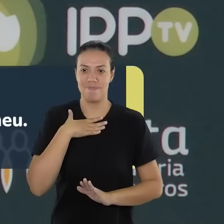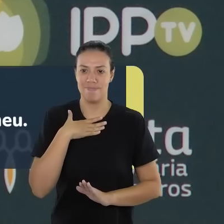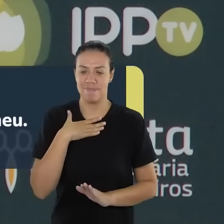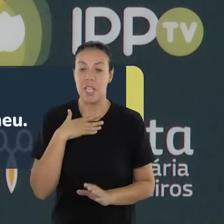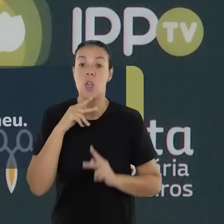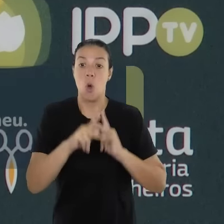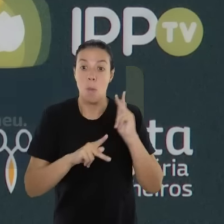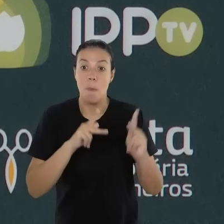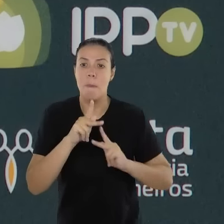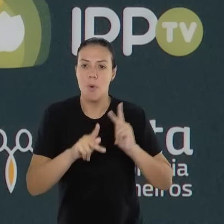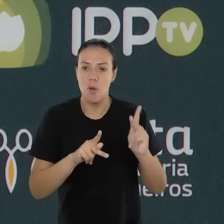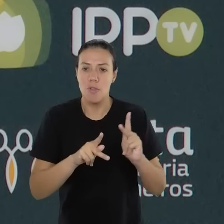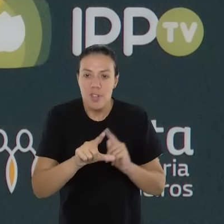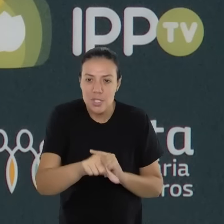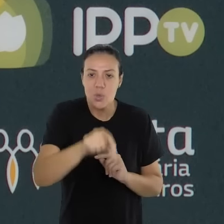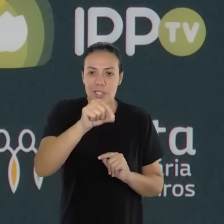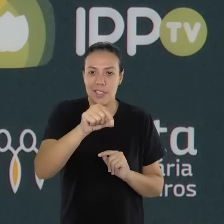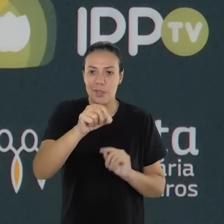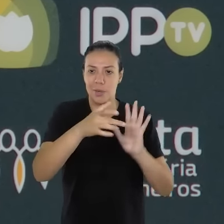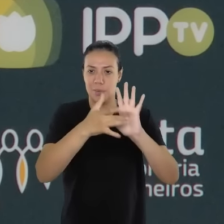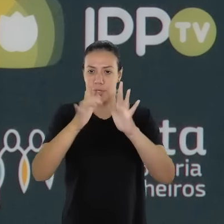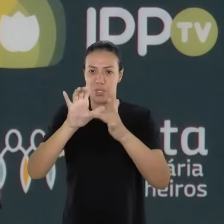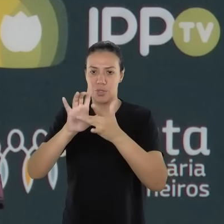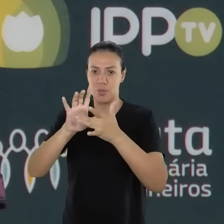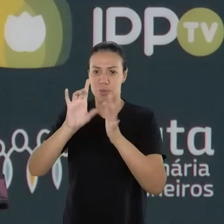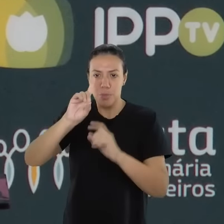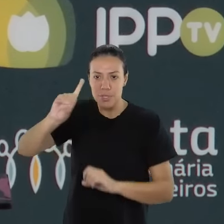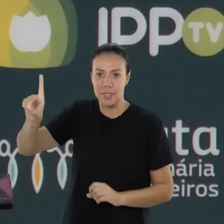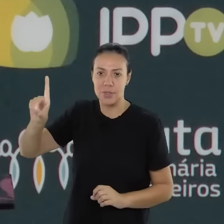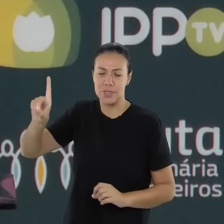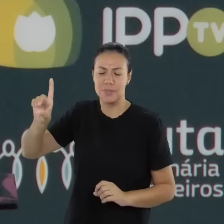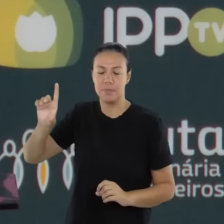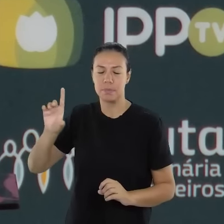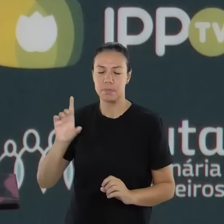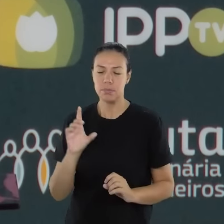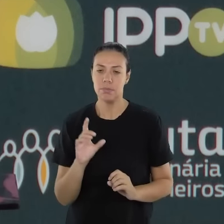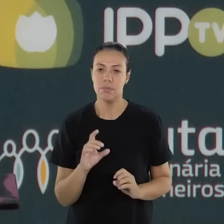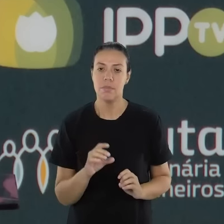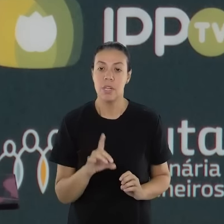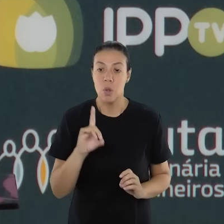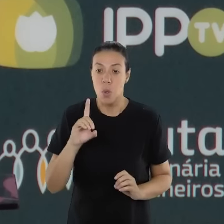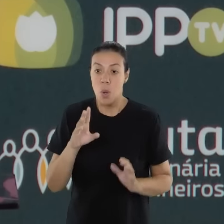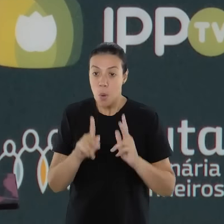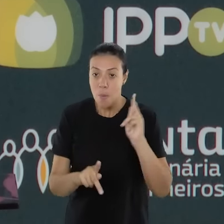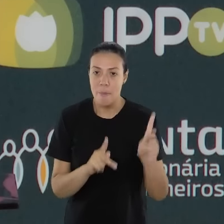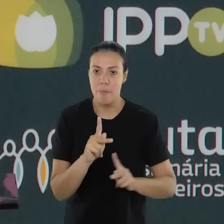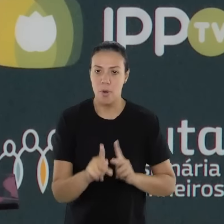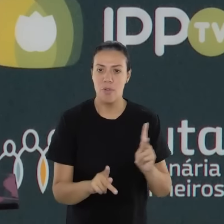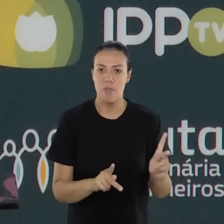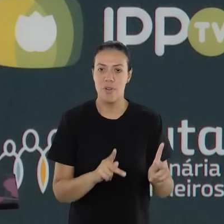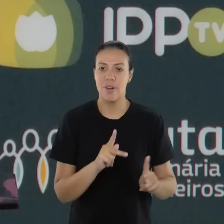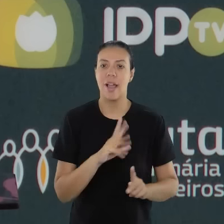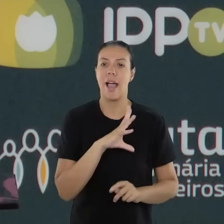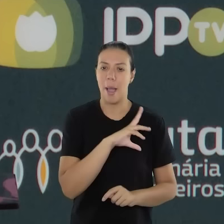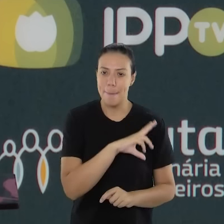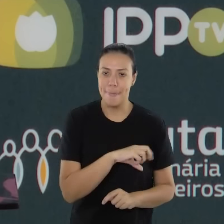Um povo escolhido, um povo chamado, um povo amado.